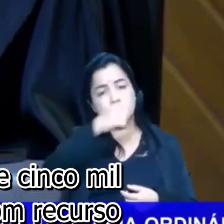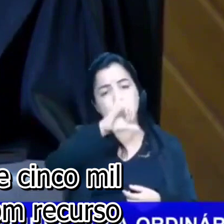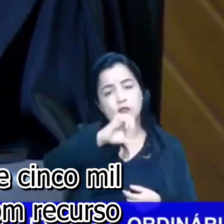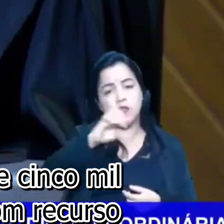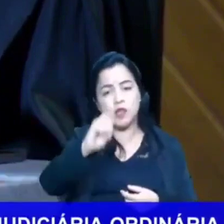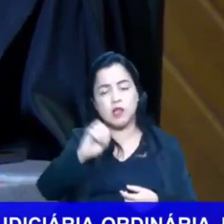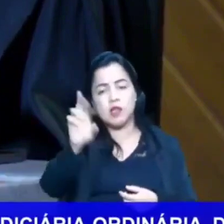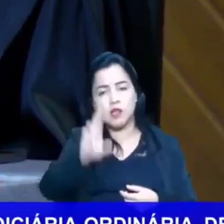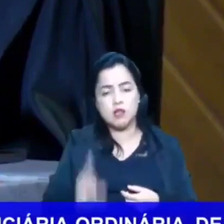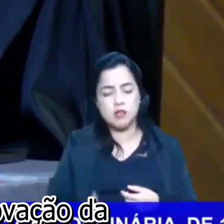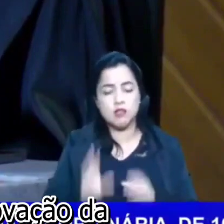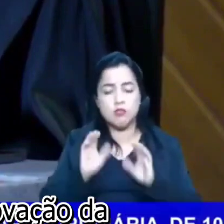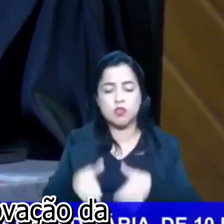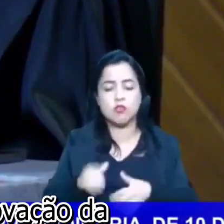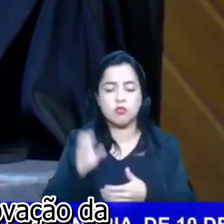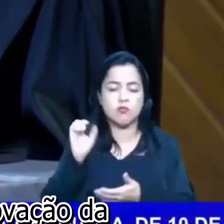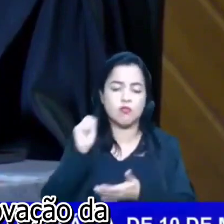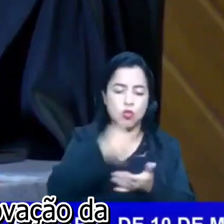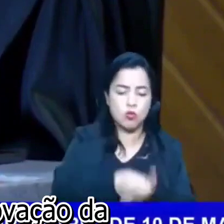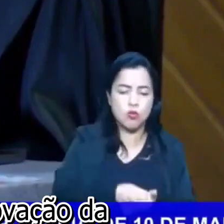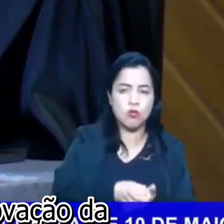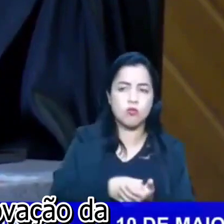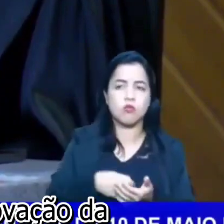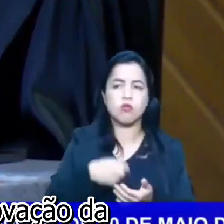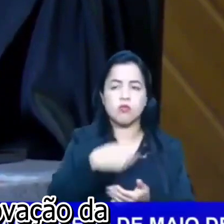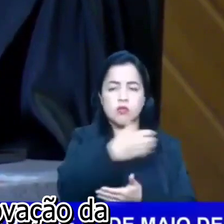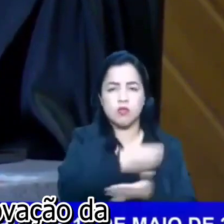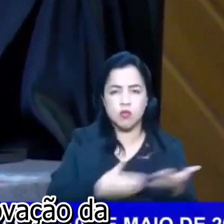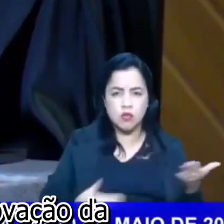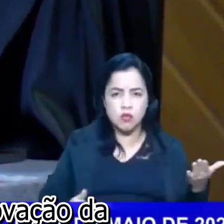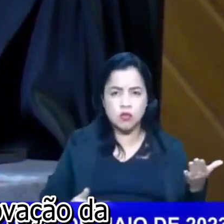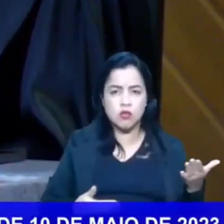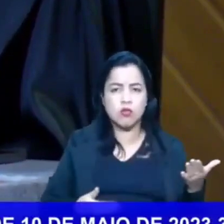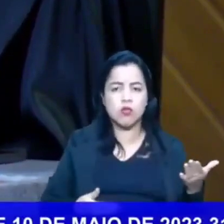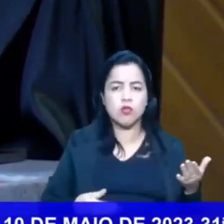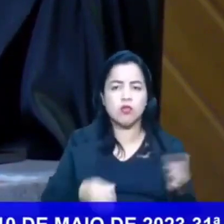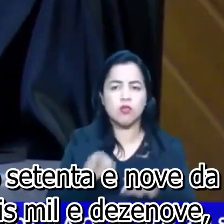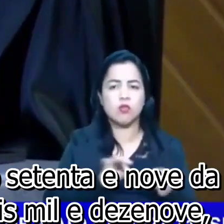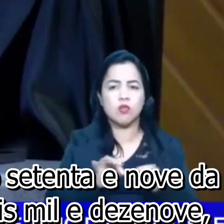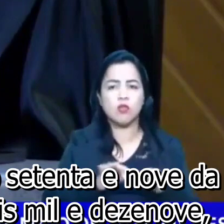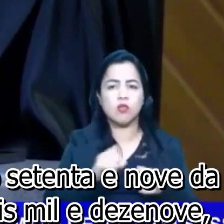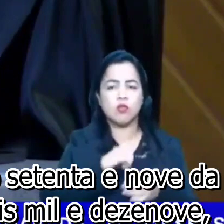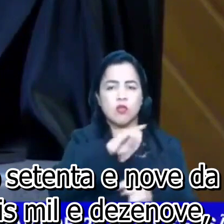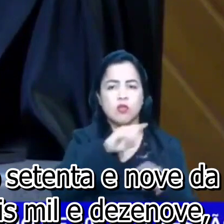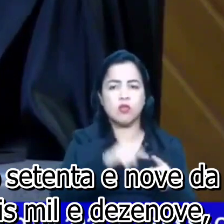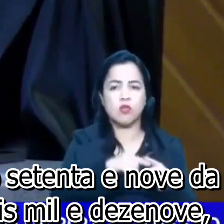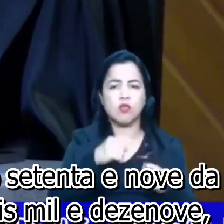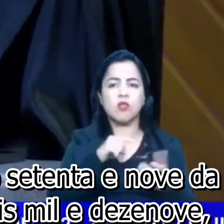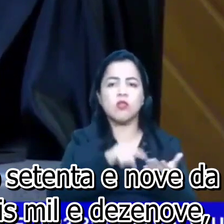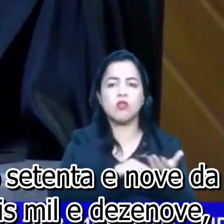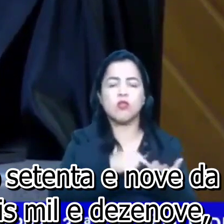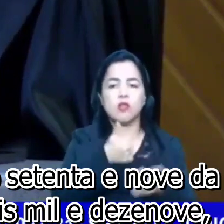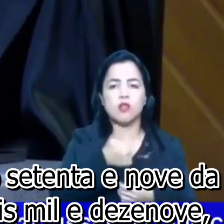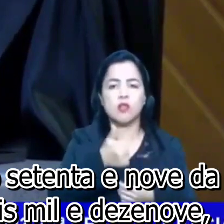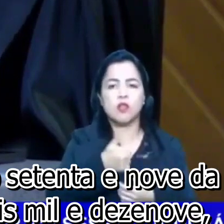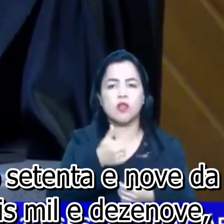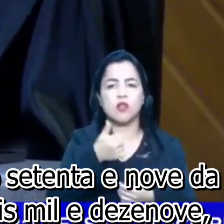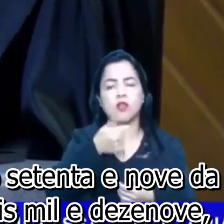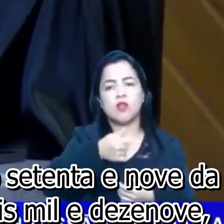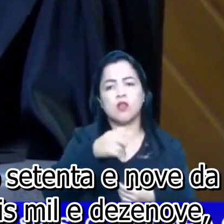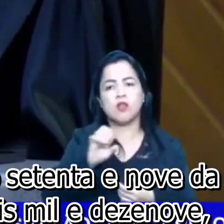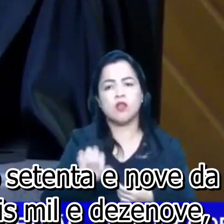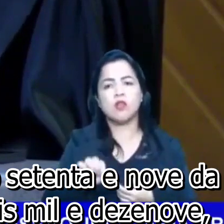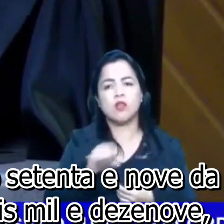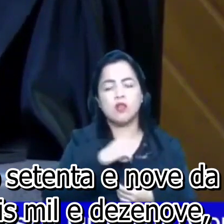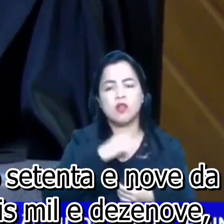recurso do Fundo Especial, sem a respectiva comprovação da regularidade nos termos do parágrafo 1º do artigo 79 da